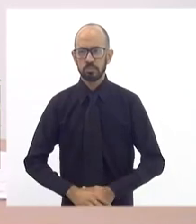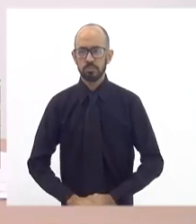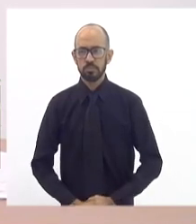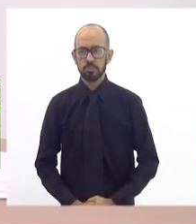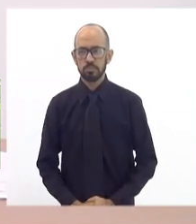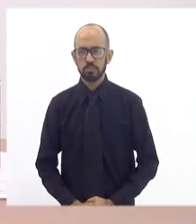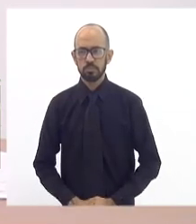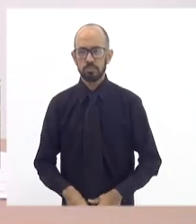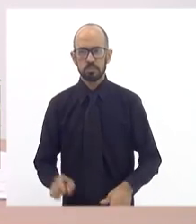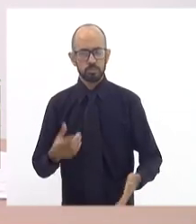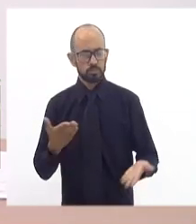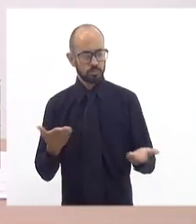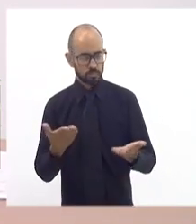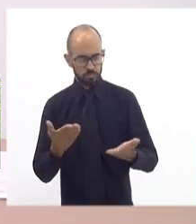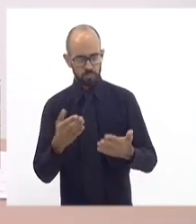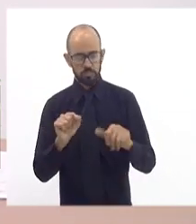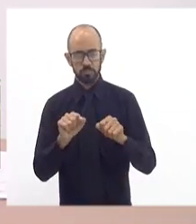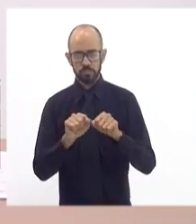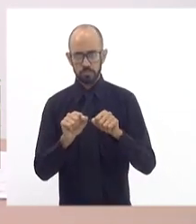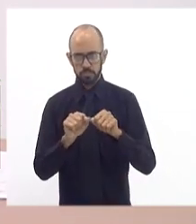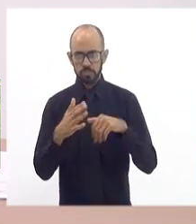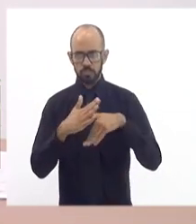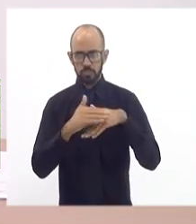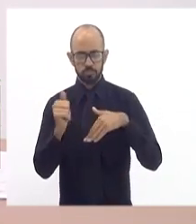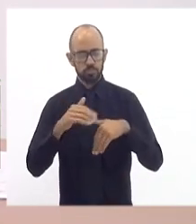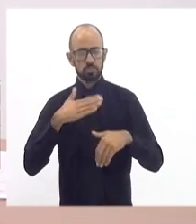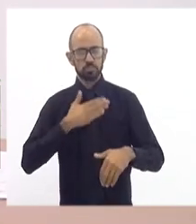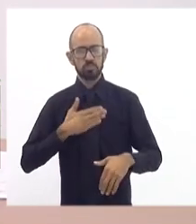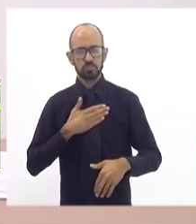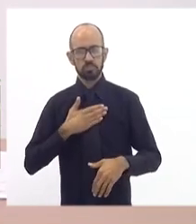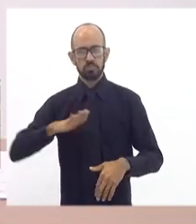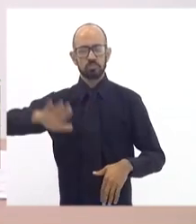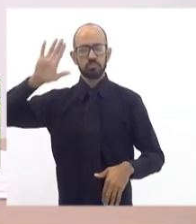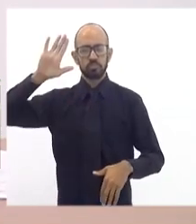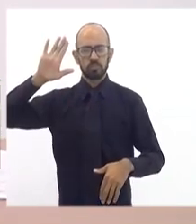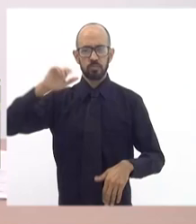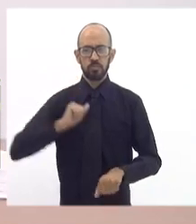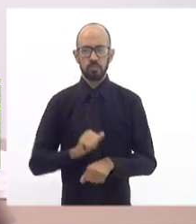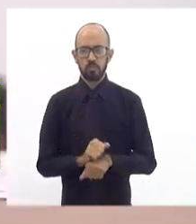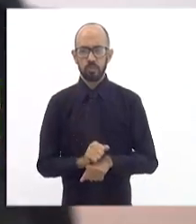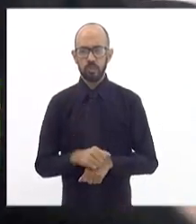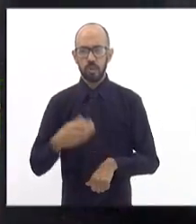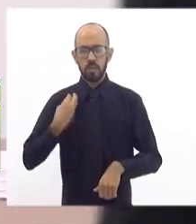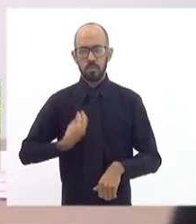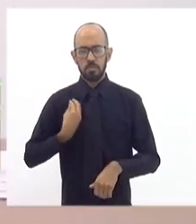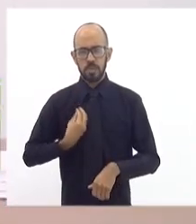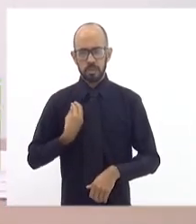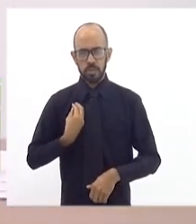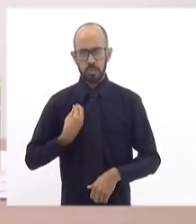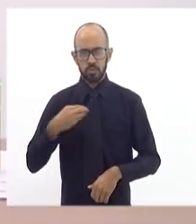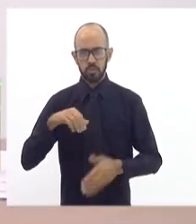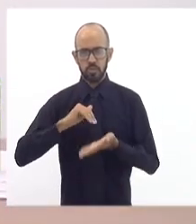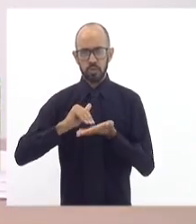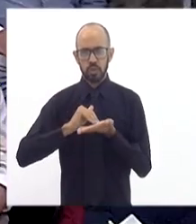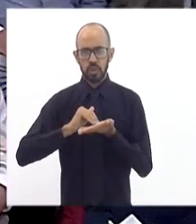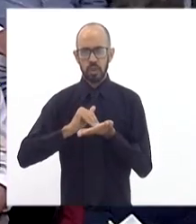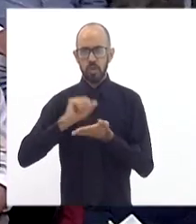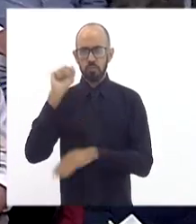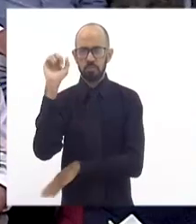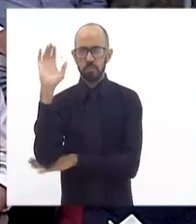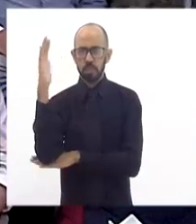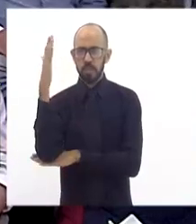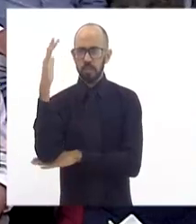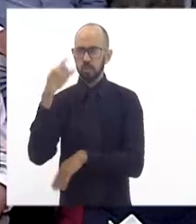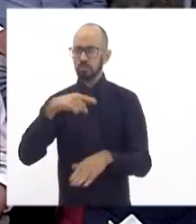eu vou fazer a pergunta vou fazer a chamada gostaria que levantasse a música esse presente tá presente você quer tá Stardoll de Meio Ambiente